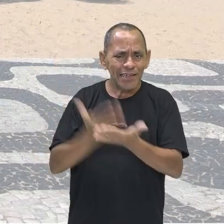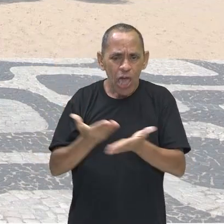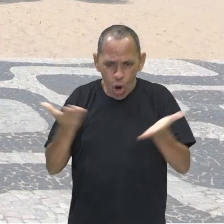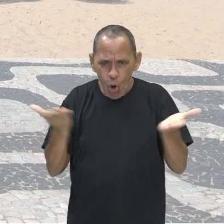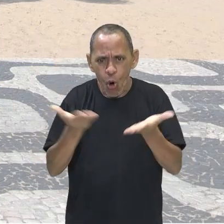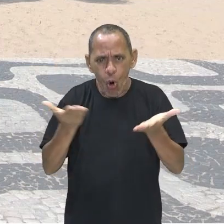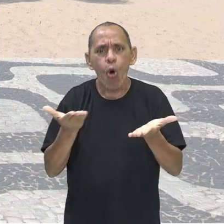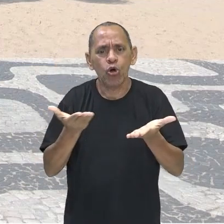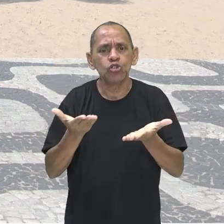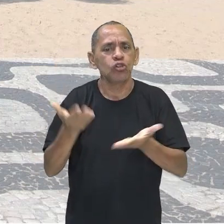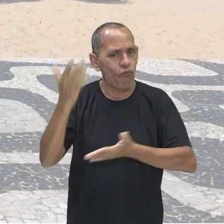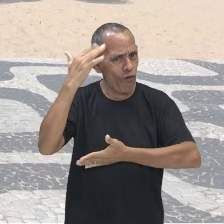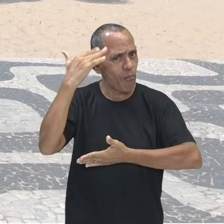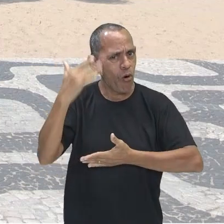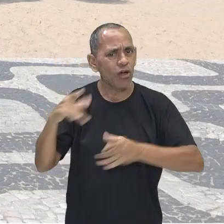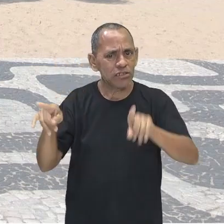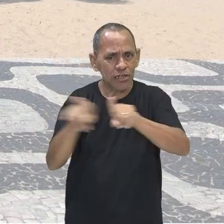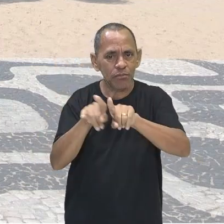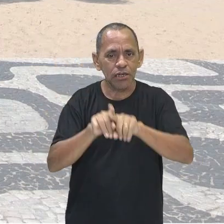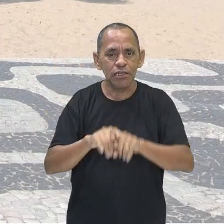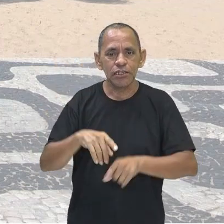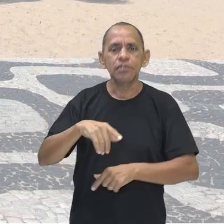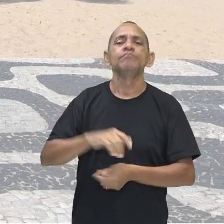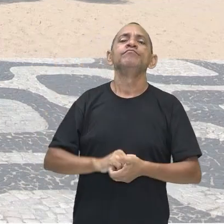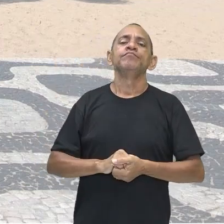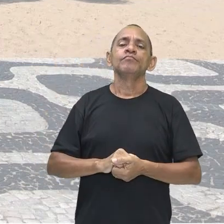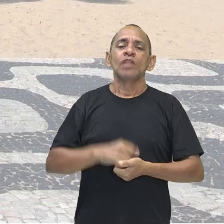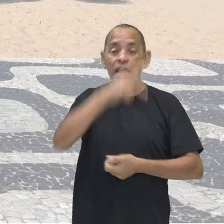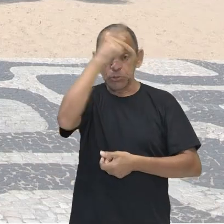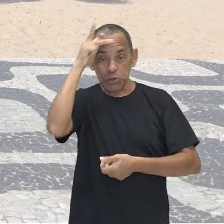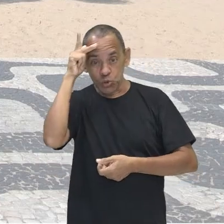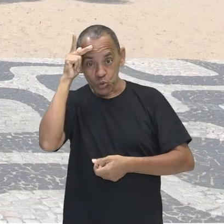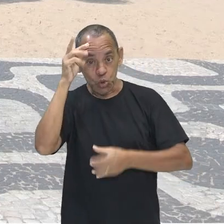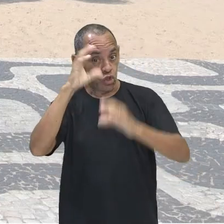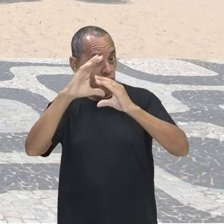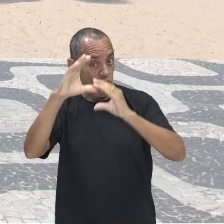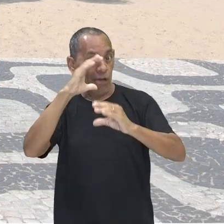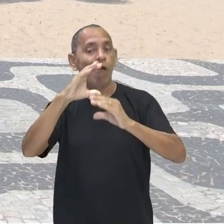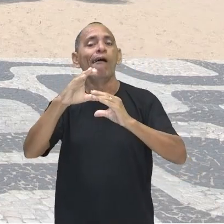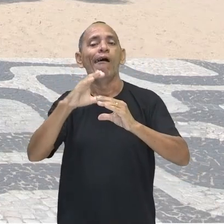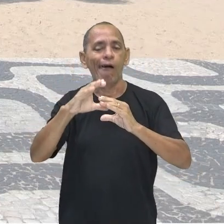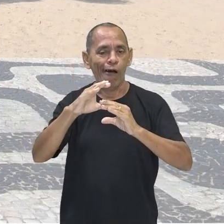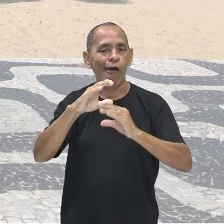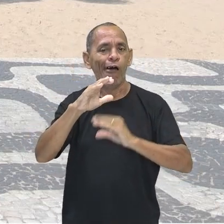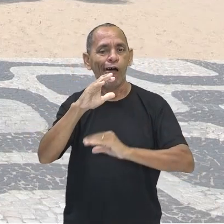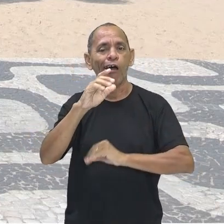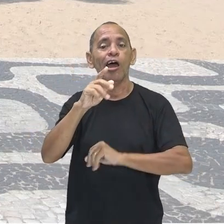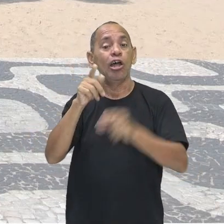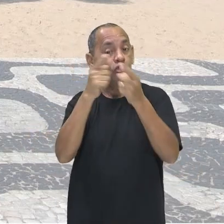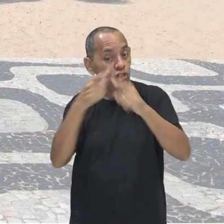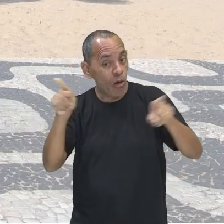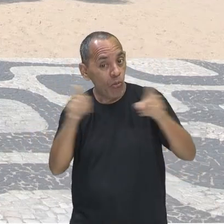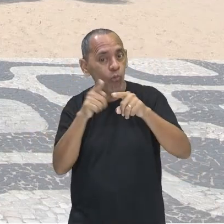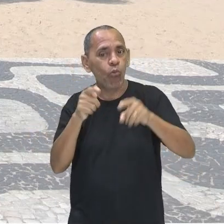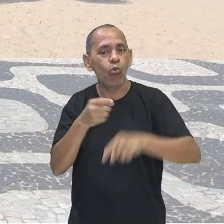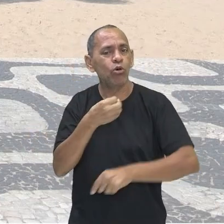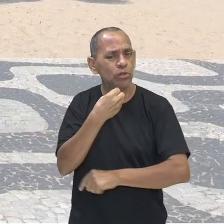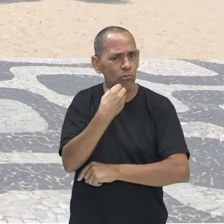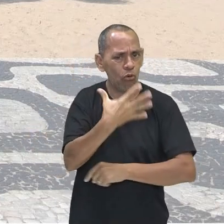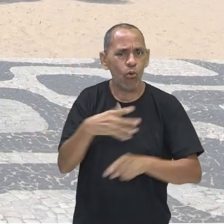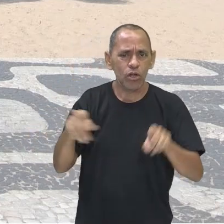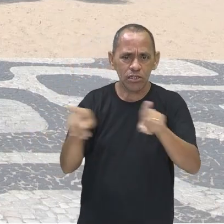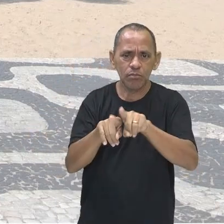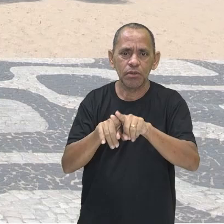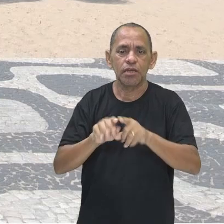né, os intérpretes que seguem esse mesmo estilo, cantando suave, como se fosse declamando. E esse